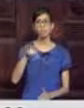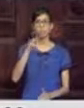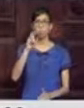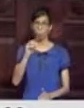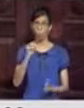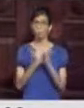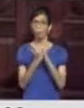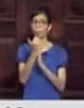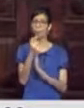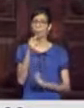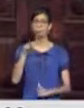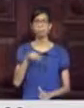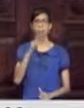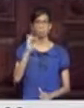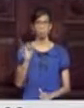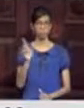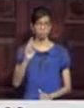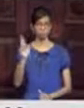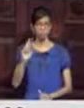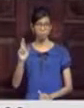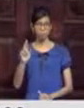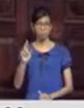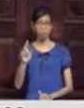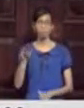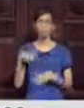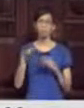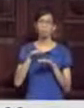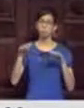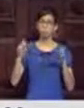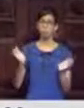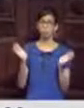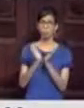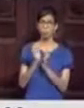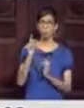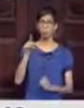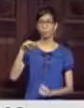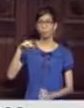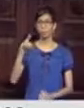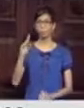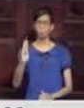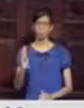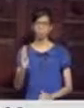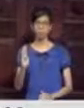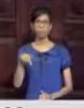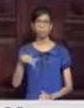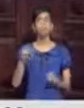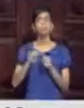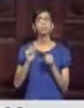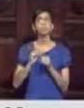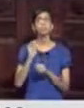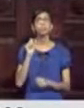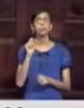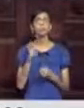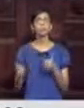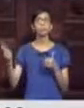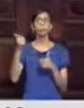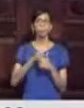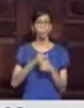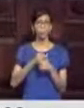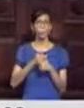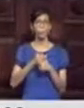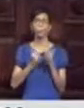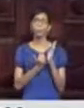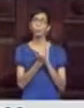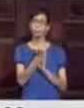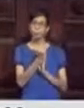R$ 7,50, a bancada do PMDB aqui nessa casa fez o substitutivo e